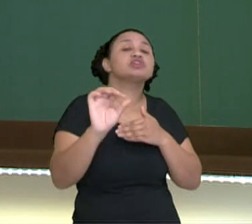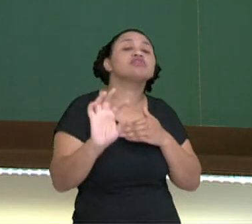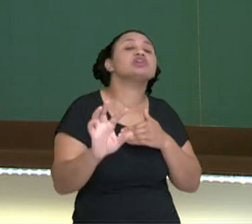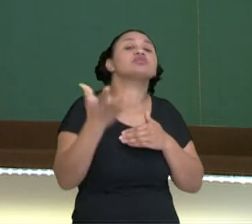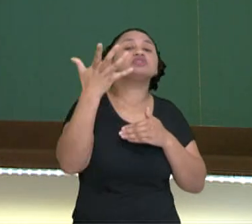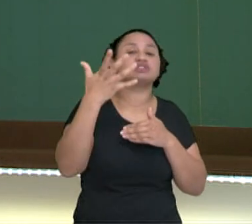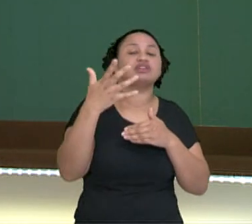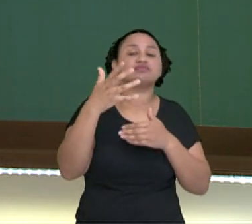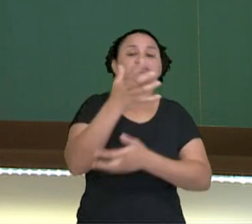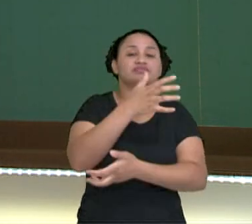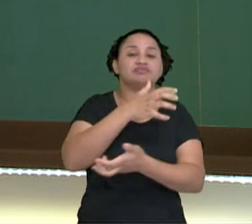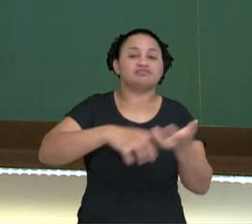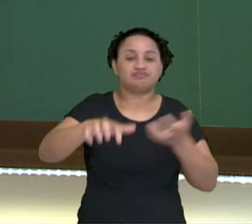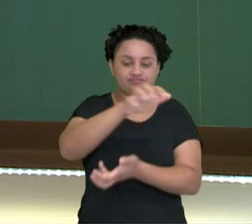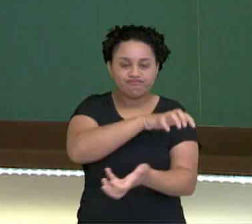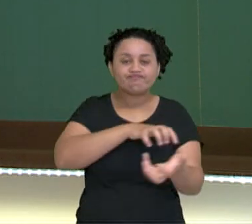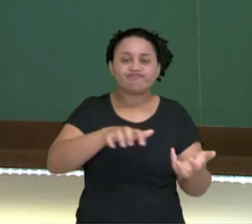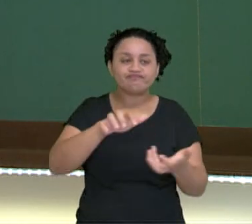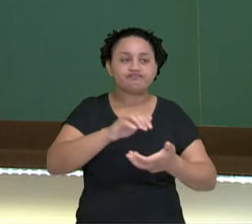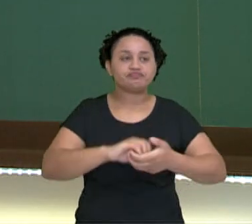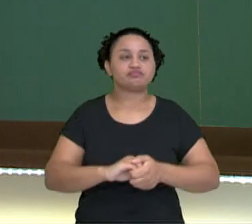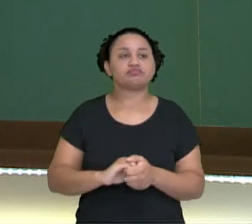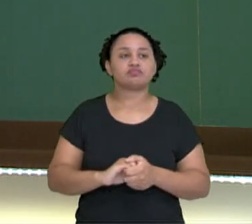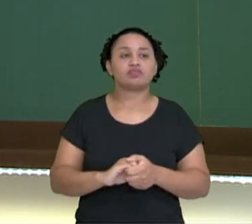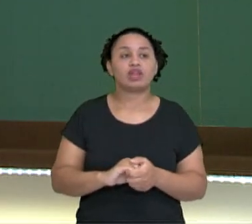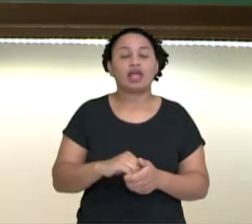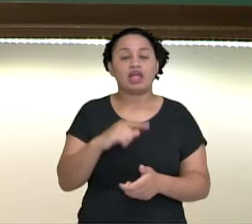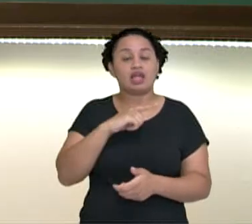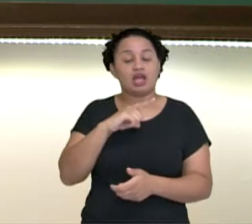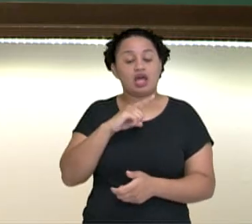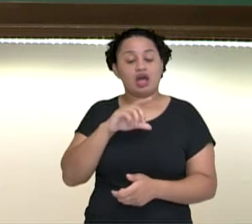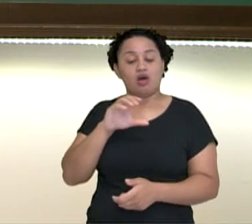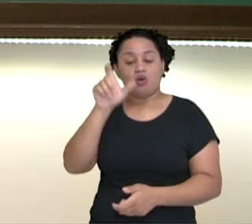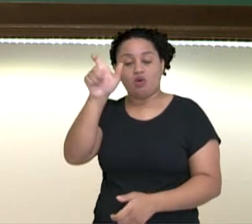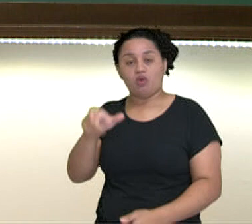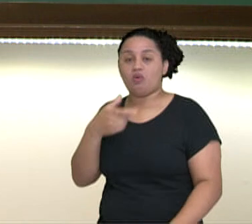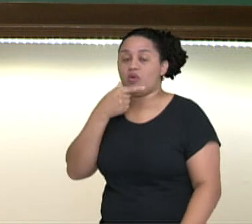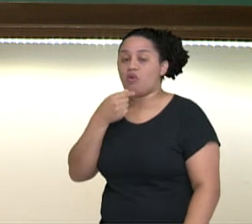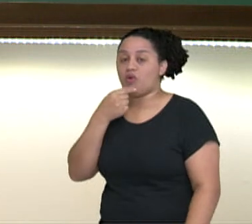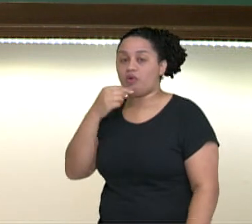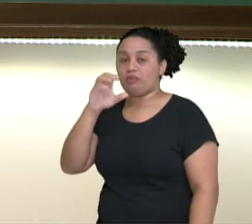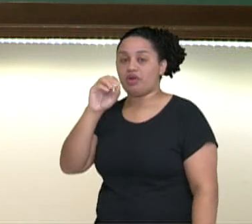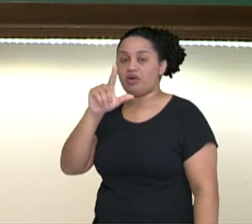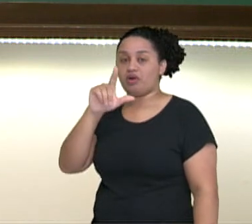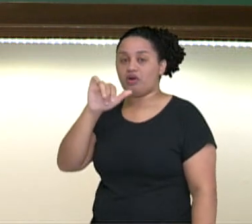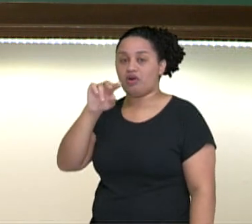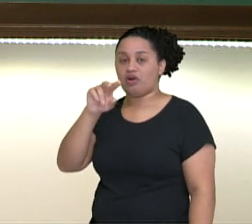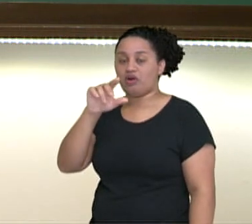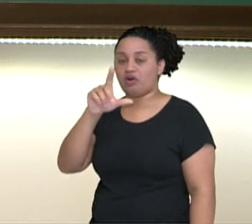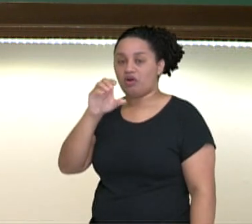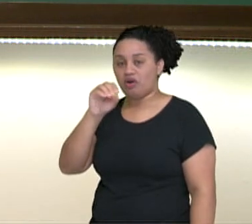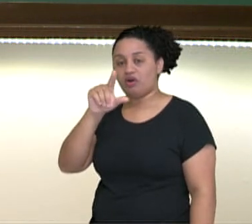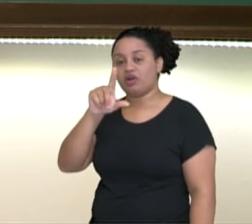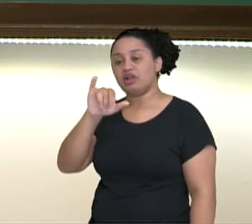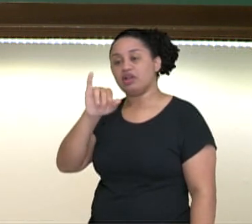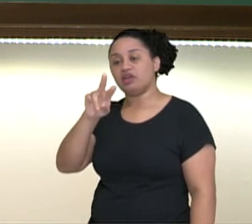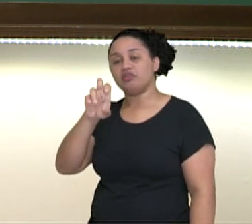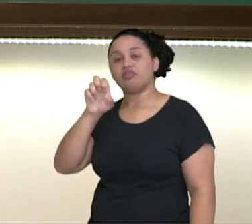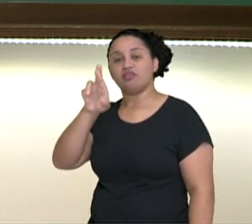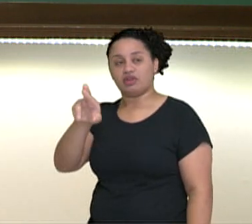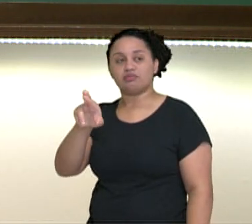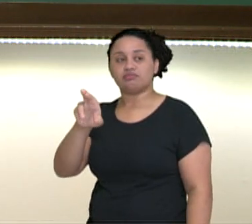Revolução Gloriosa. Olha só, após a morte de Oliver Cromwell, que é aquele cara que foi o responsável, né,